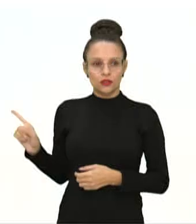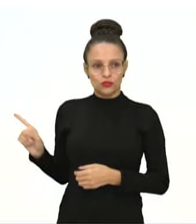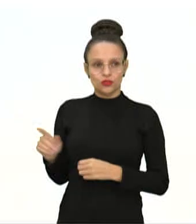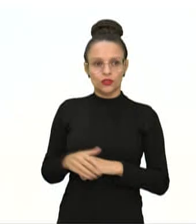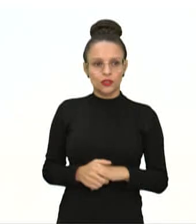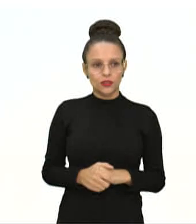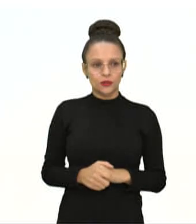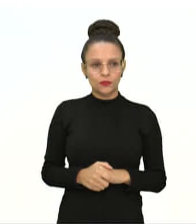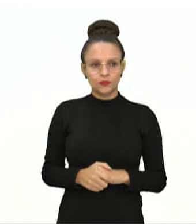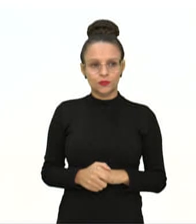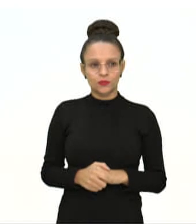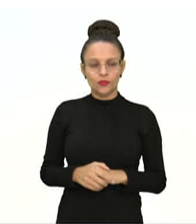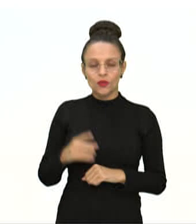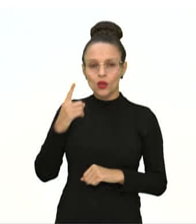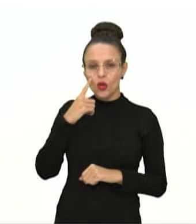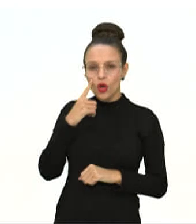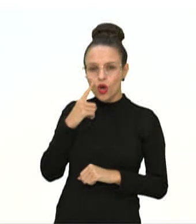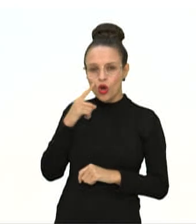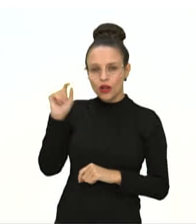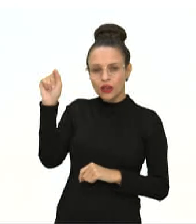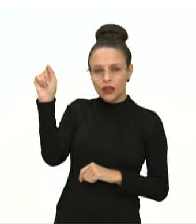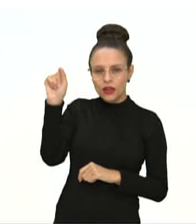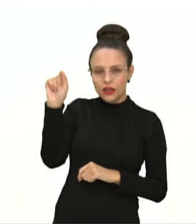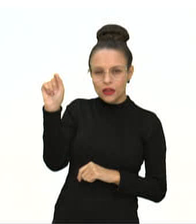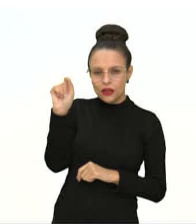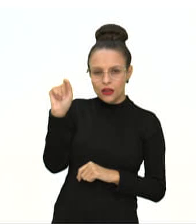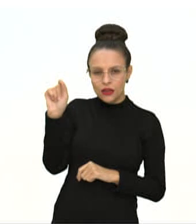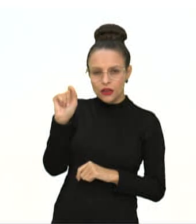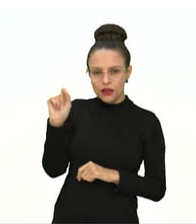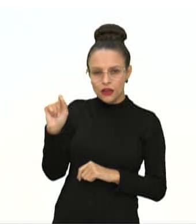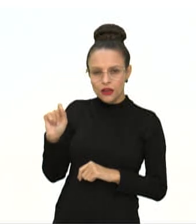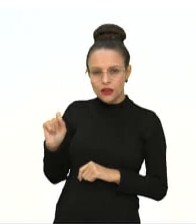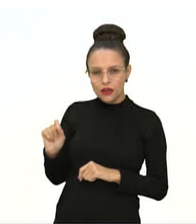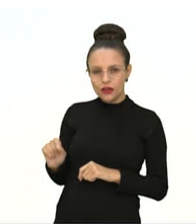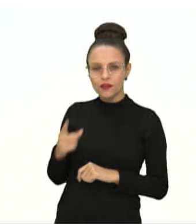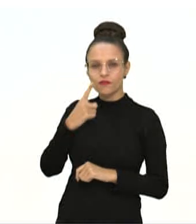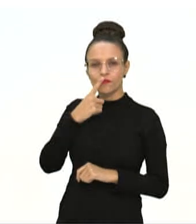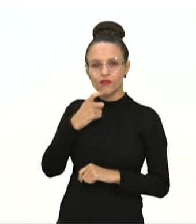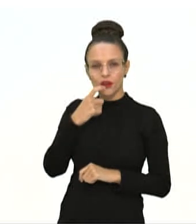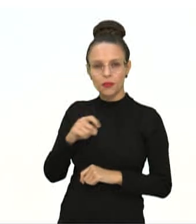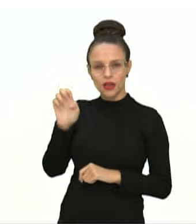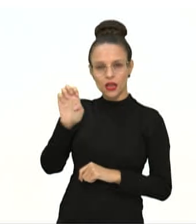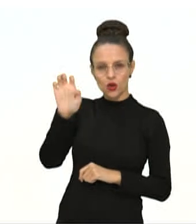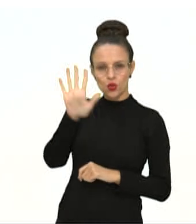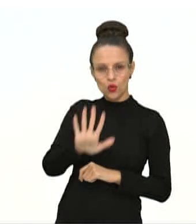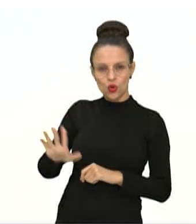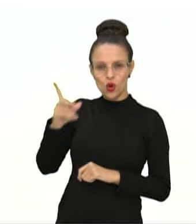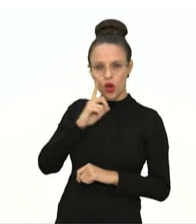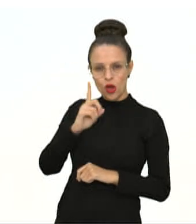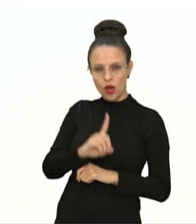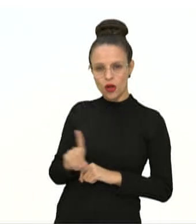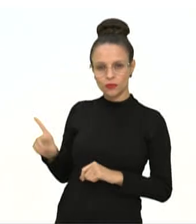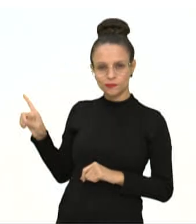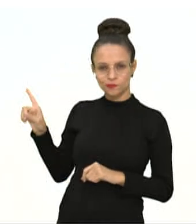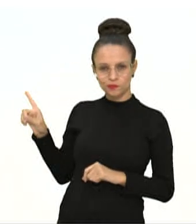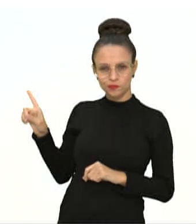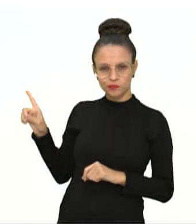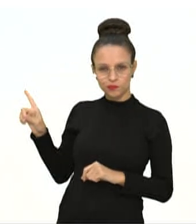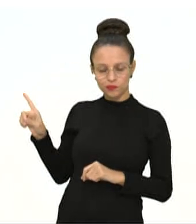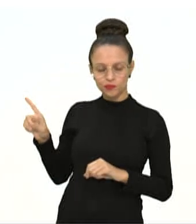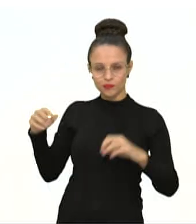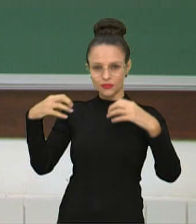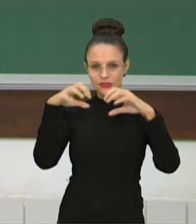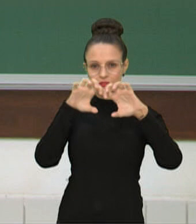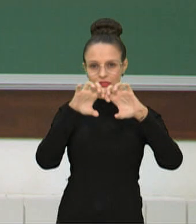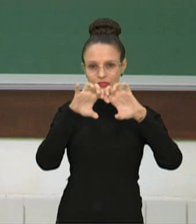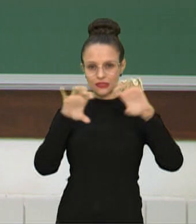linha imaginária que você está vendo no mapa, cortando a Europa, separando a Europa